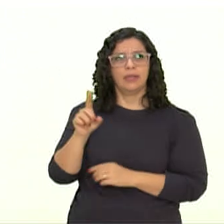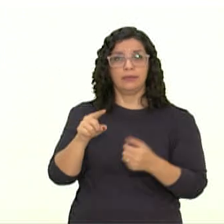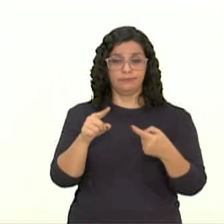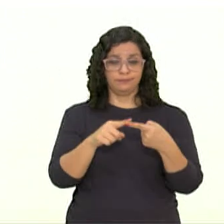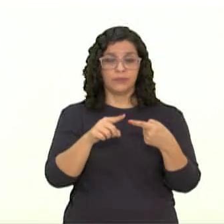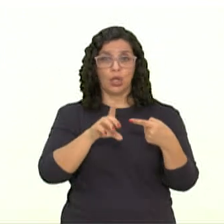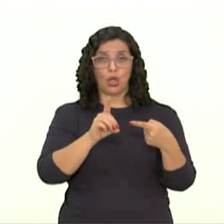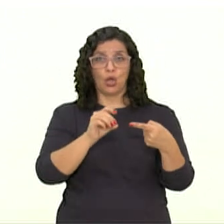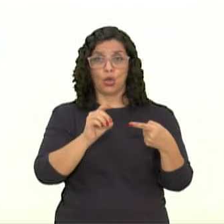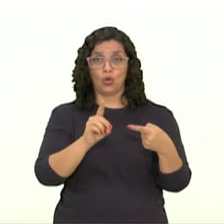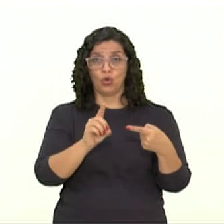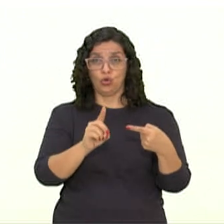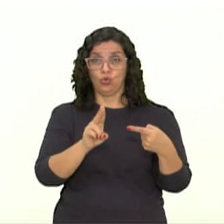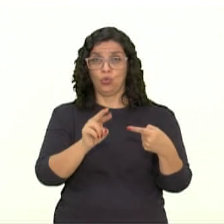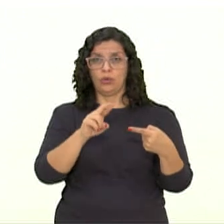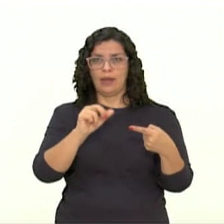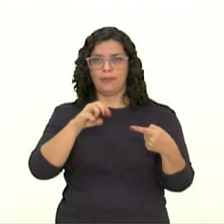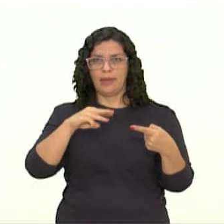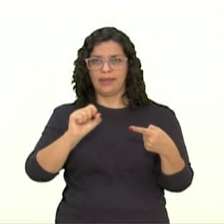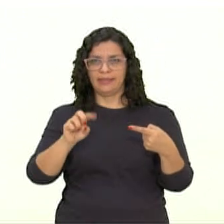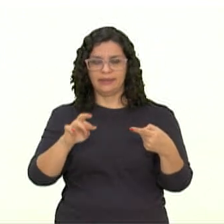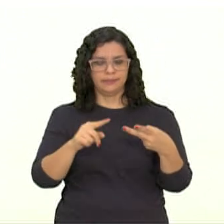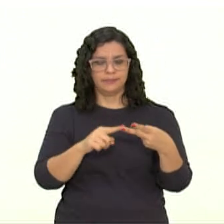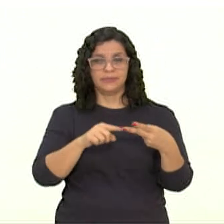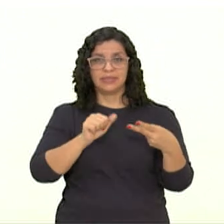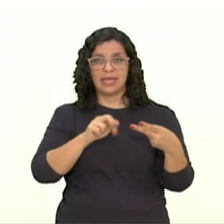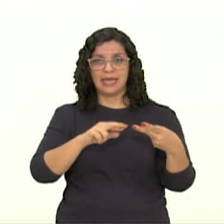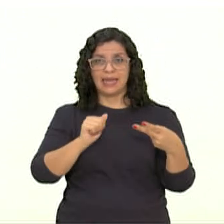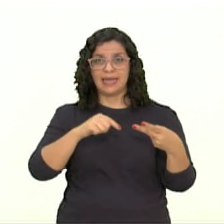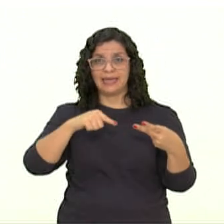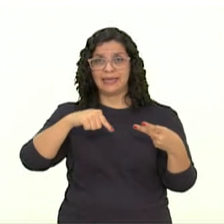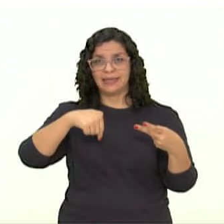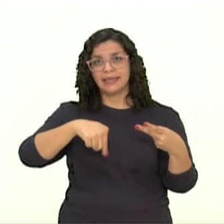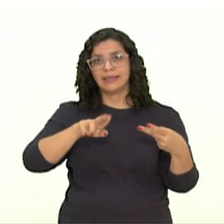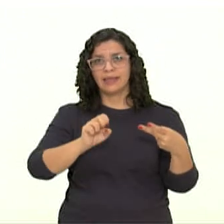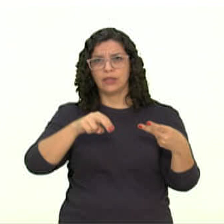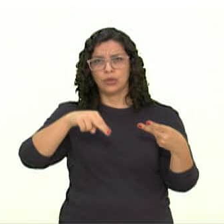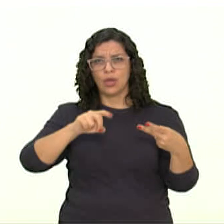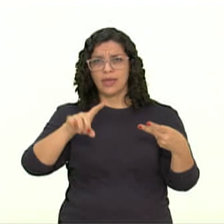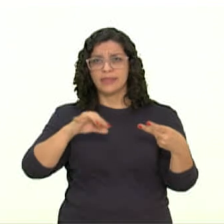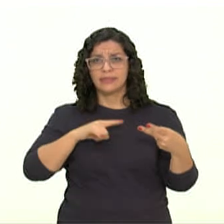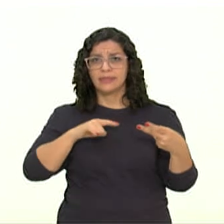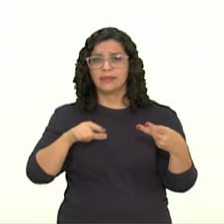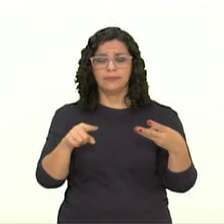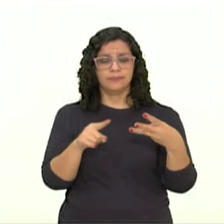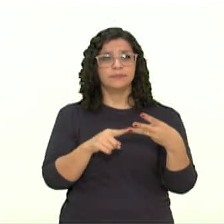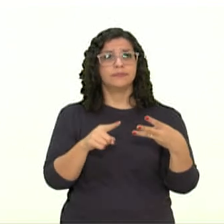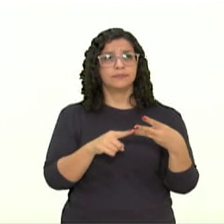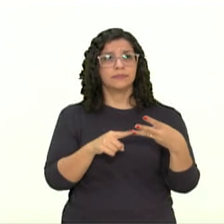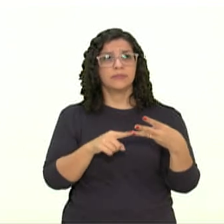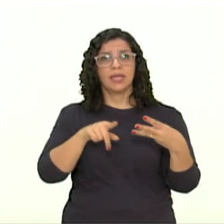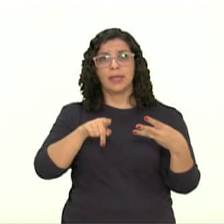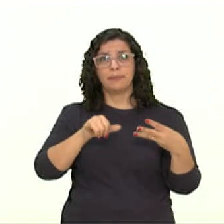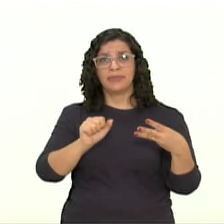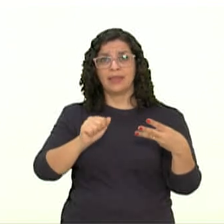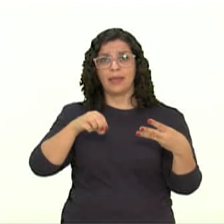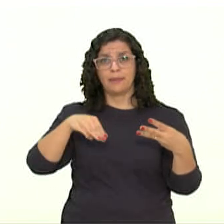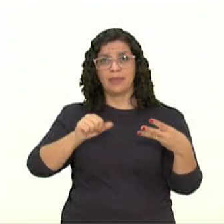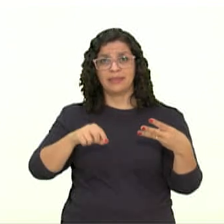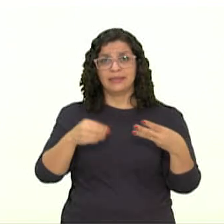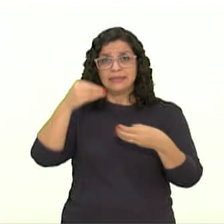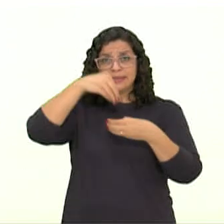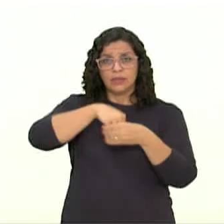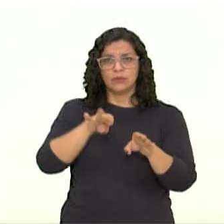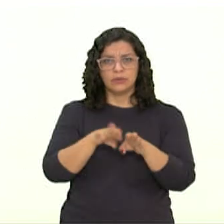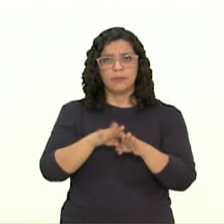que é mais externa e fibrosa, a aracnoide, que tem um líquido, né, chamado cefalorraquidiano, e a pia mater, que é mais interna